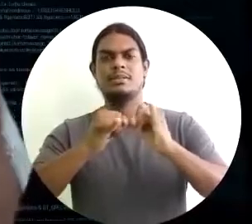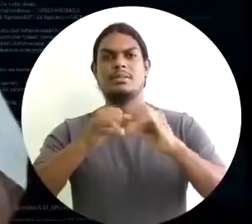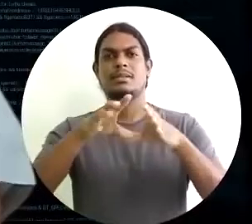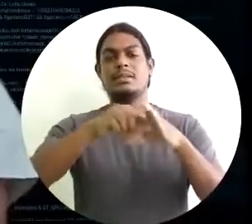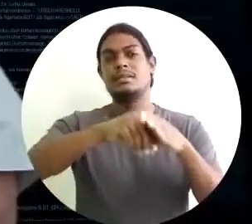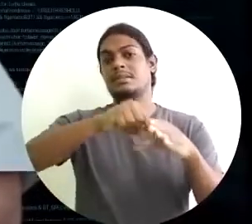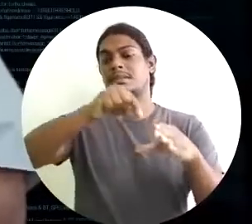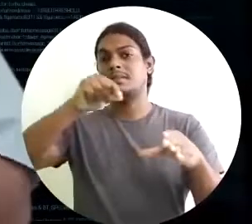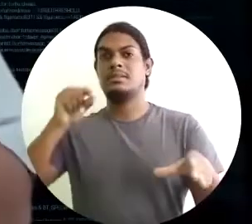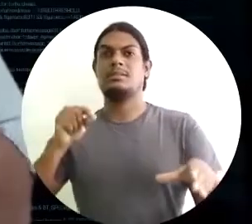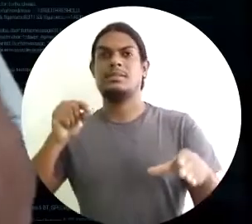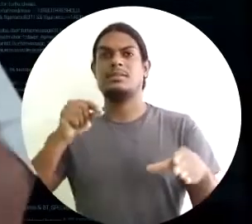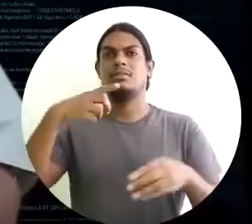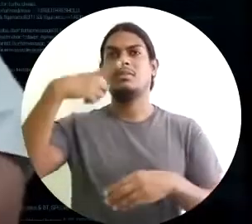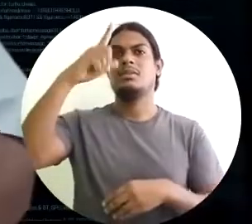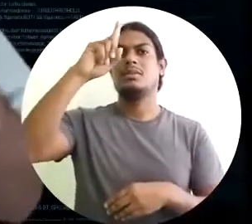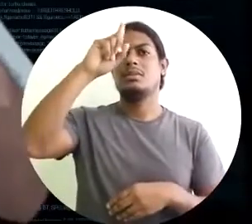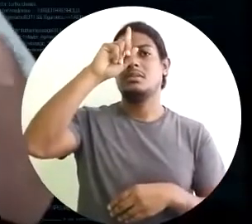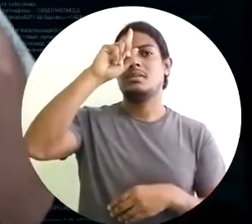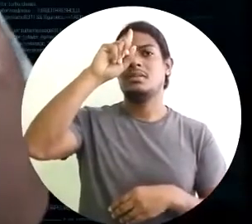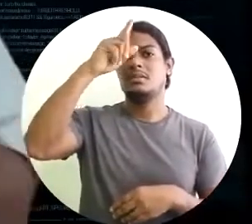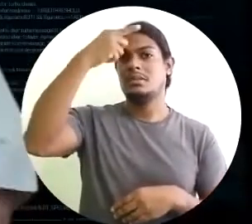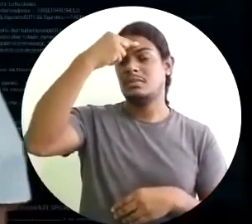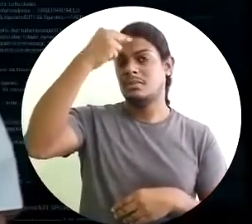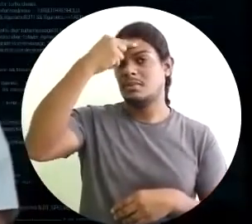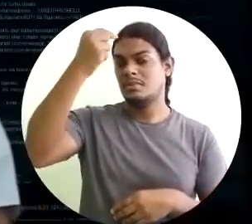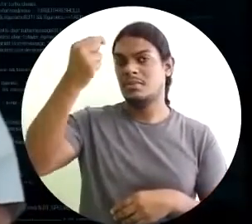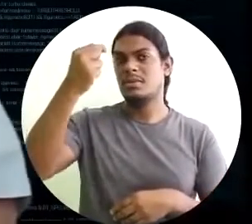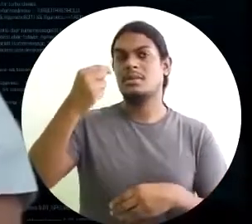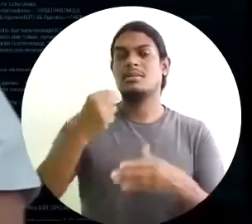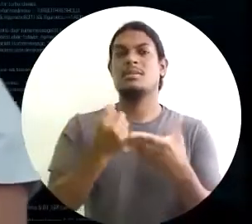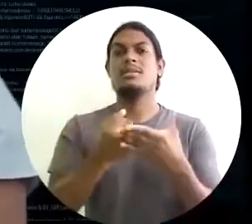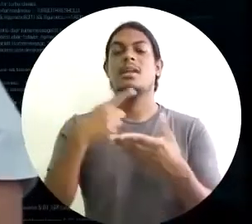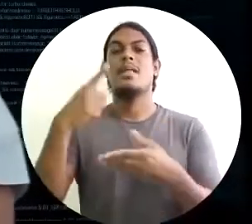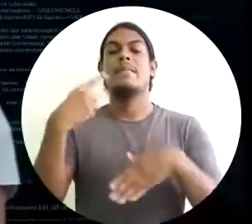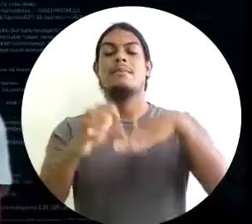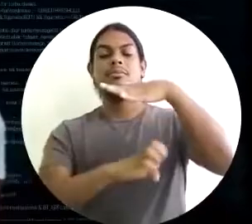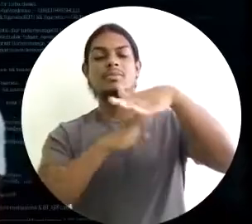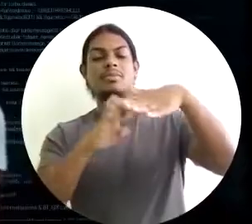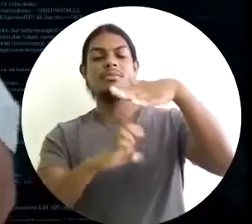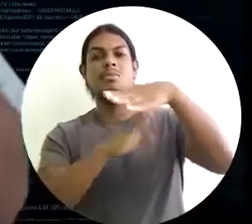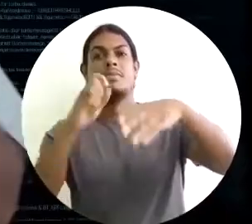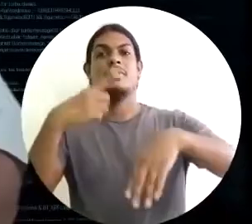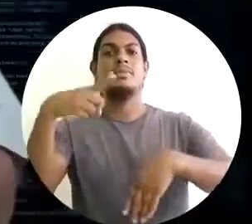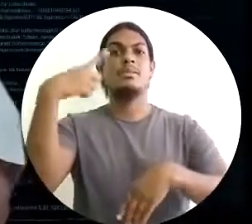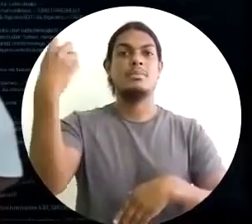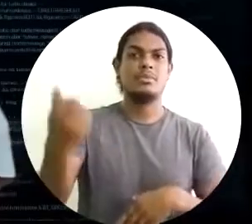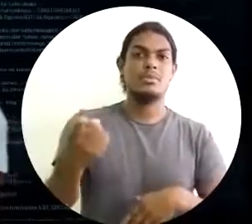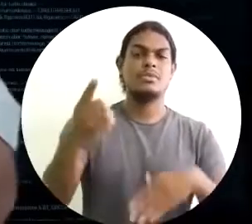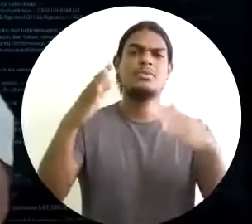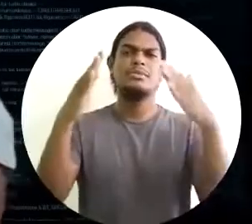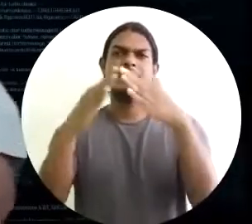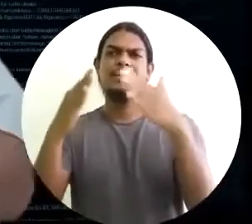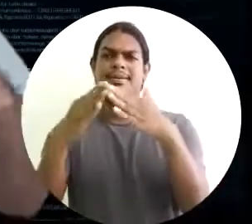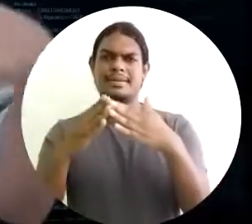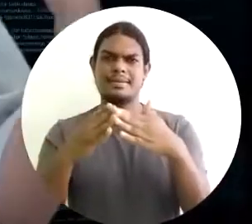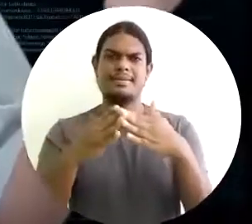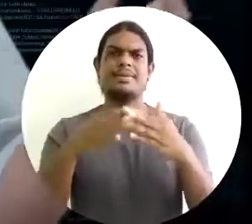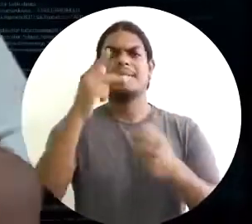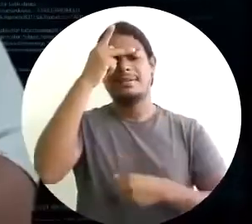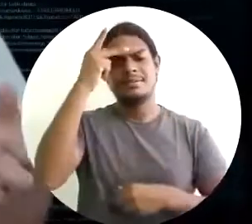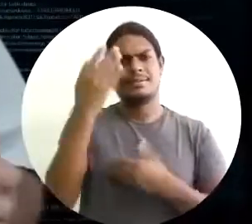das empresas. E das empresas partiu para a casa das pessoas. E isso aí foi ganhando proporção. Sabemos